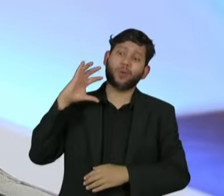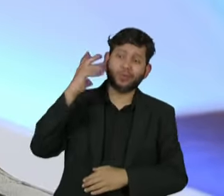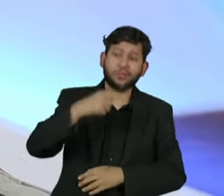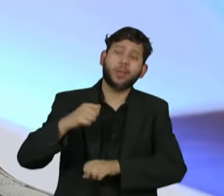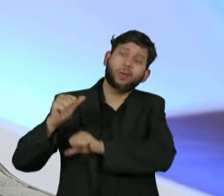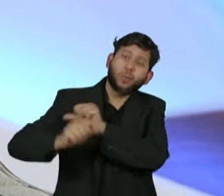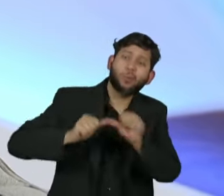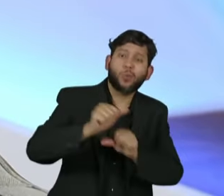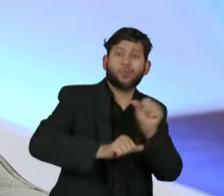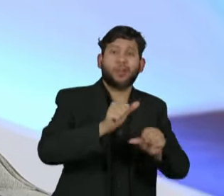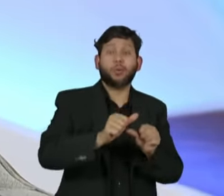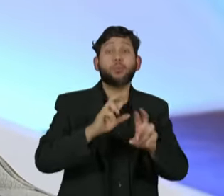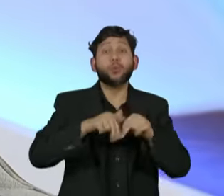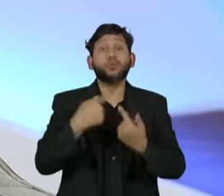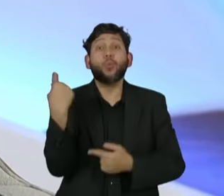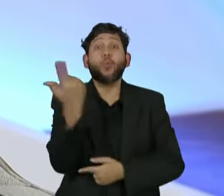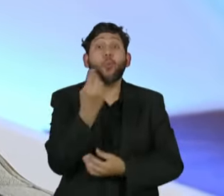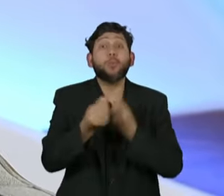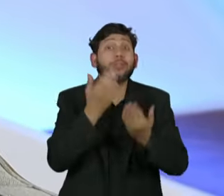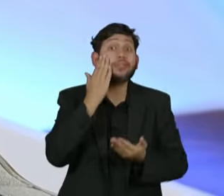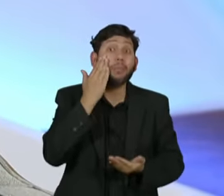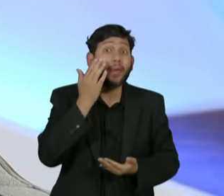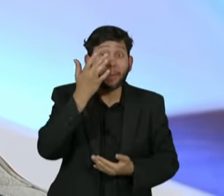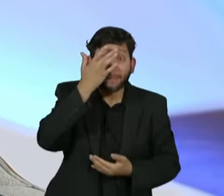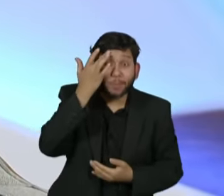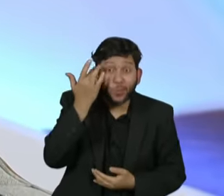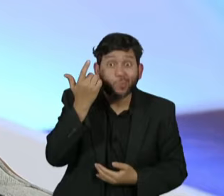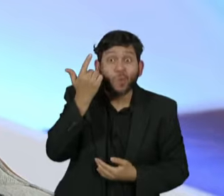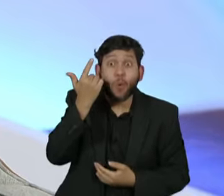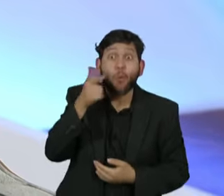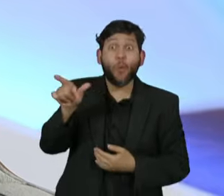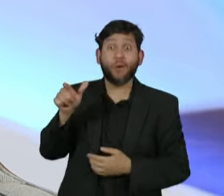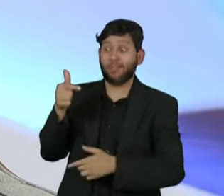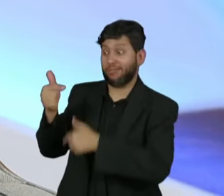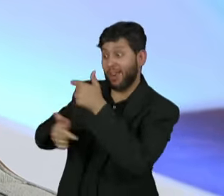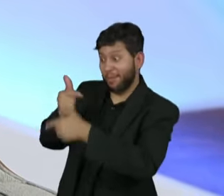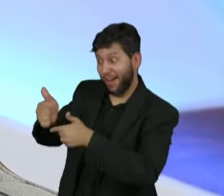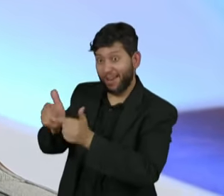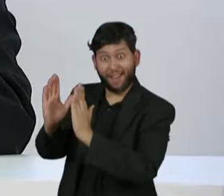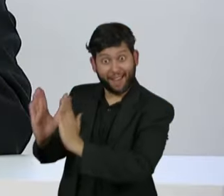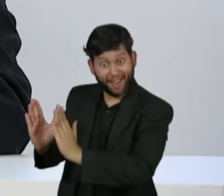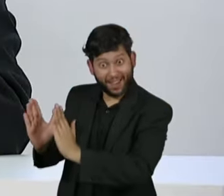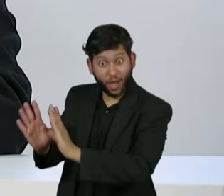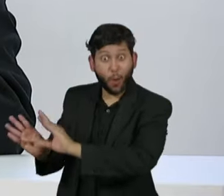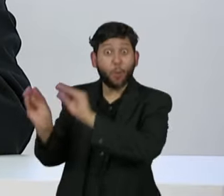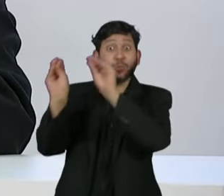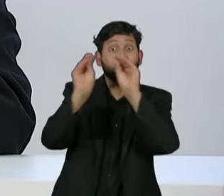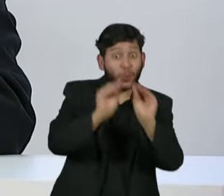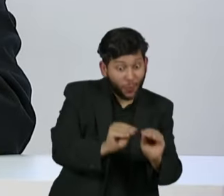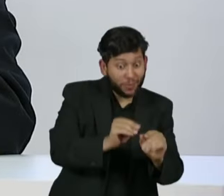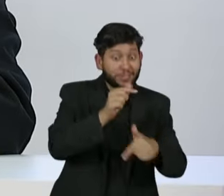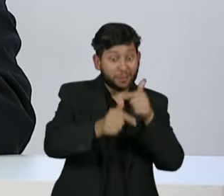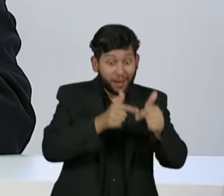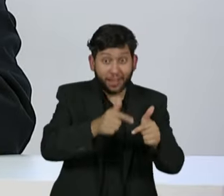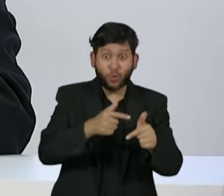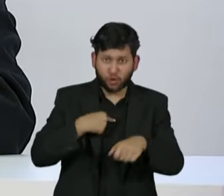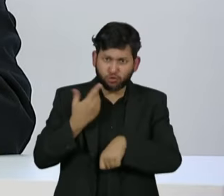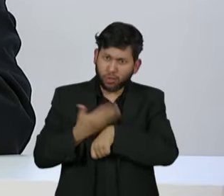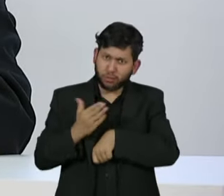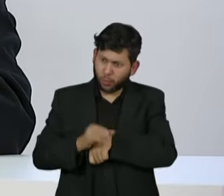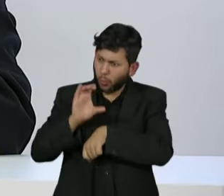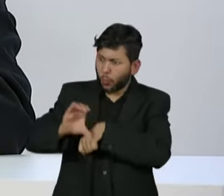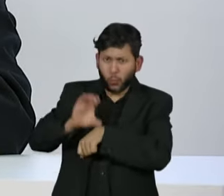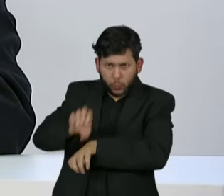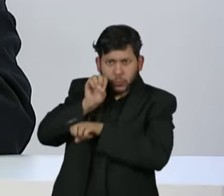retreinado reeducado e preparado as pessoas para esse Futuro A resposta é a gente não tem o cara que a gente deveria estar fazendo